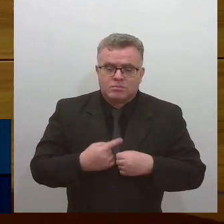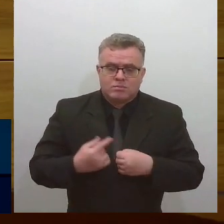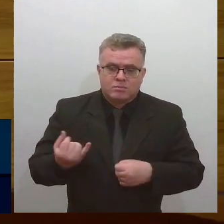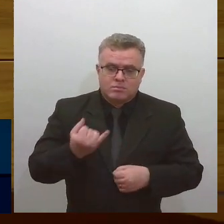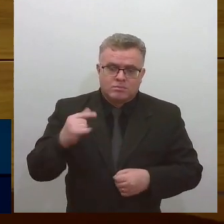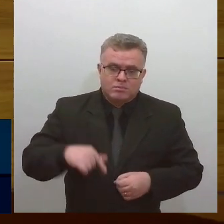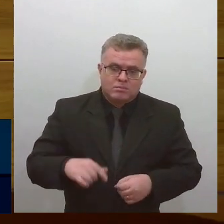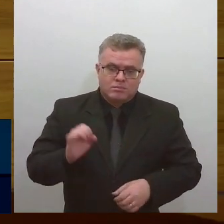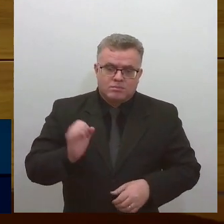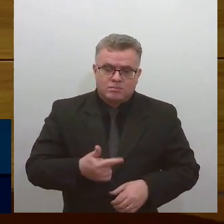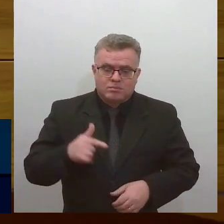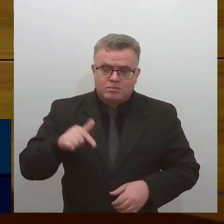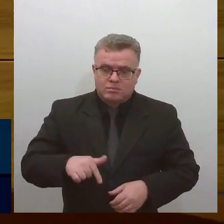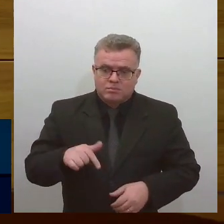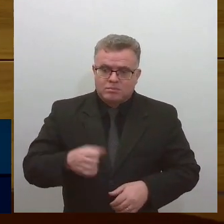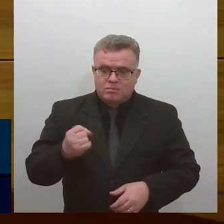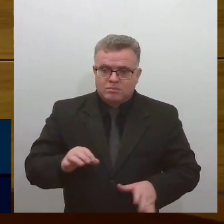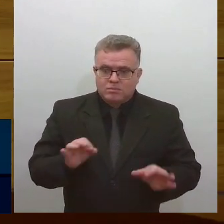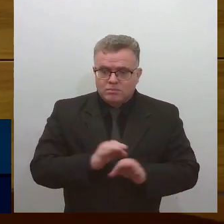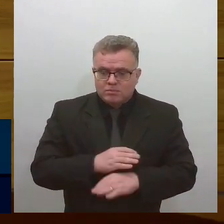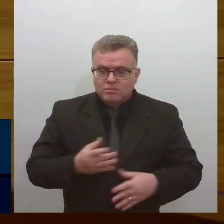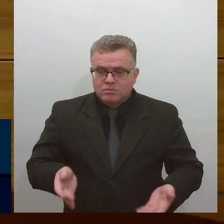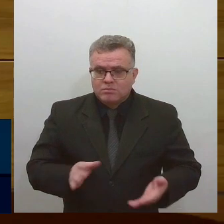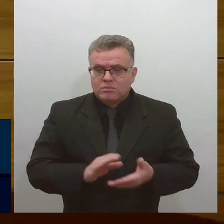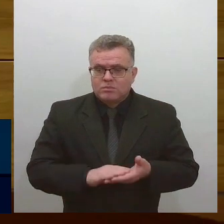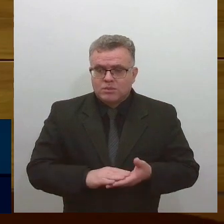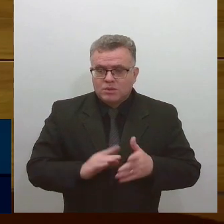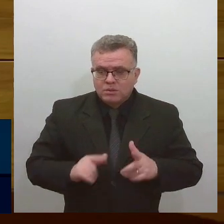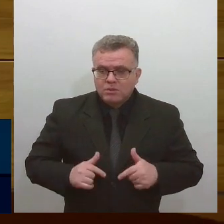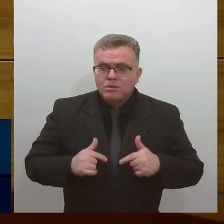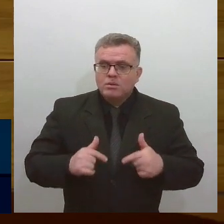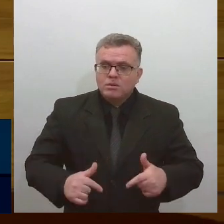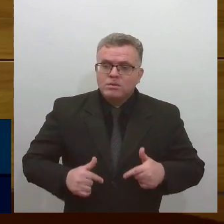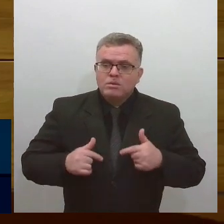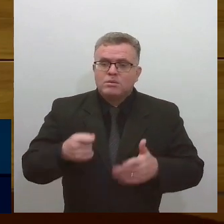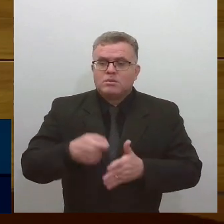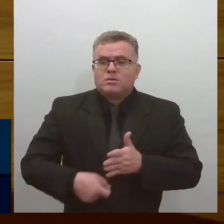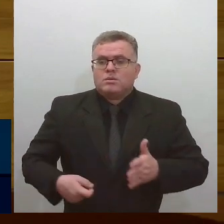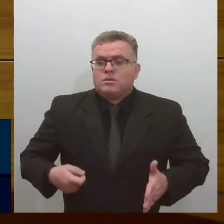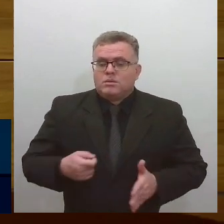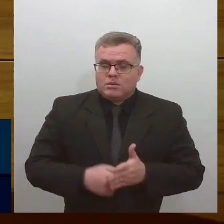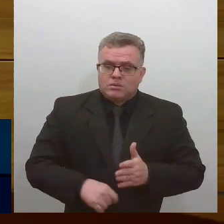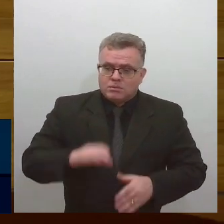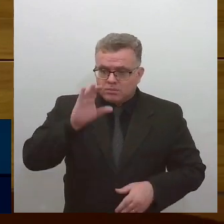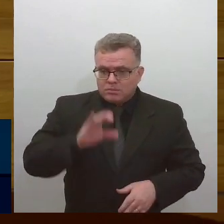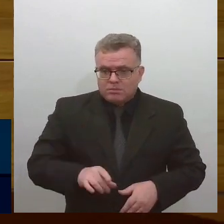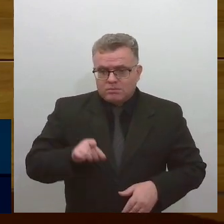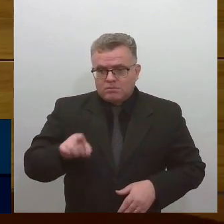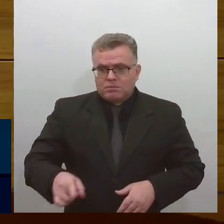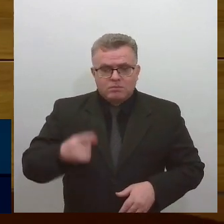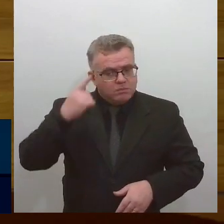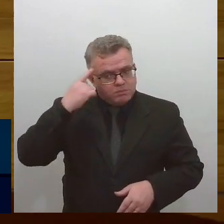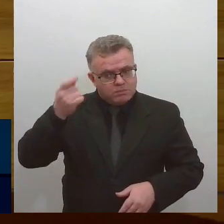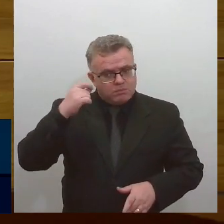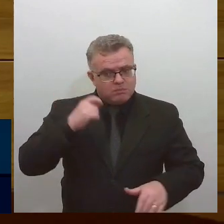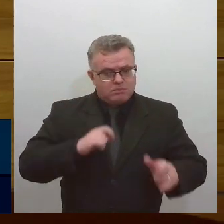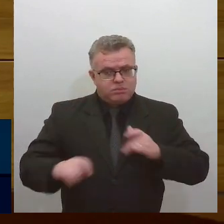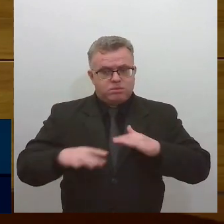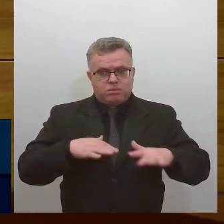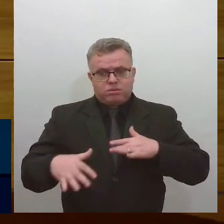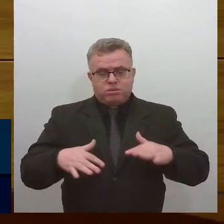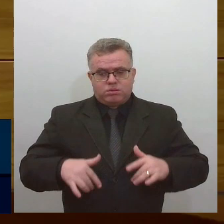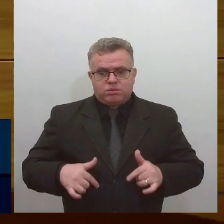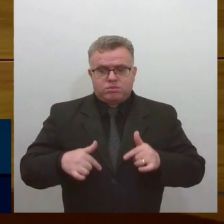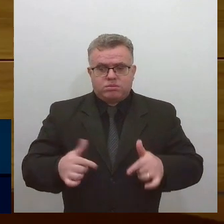né é um município que quando ele briga quando o se seus cidadãos as suas autoridades se mobilizam consegue fazer uma